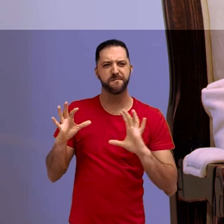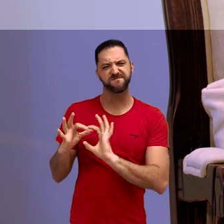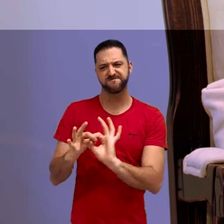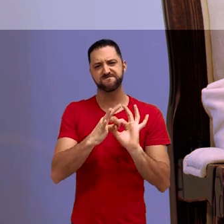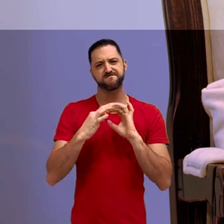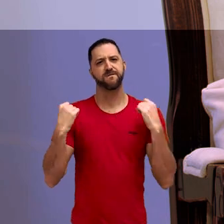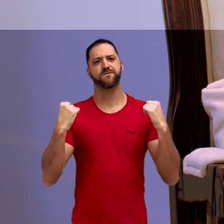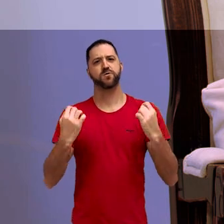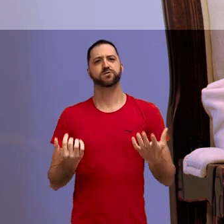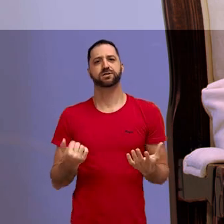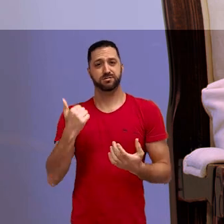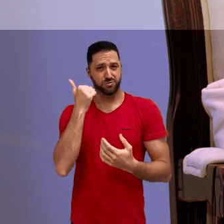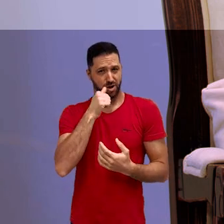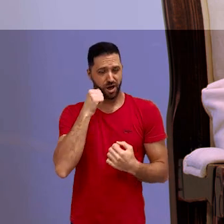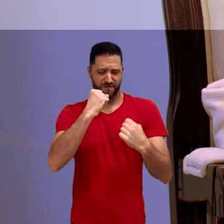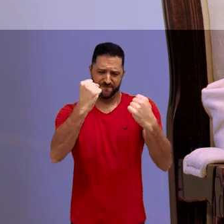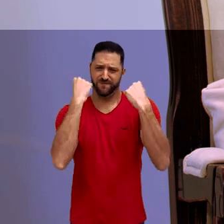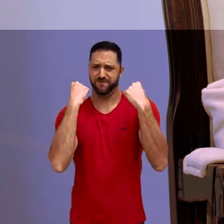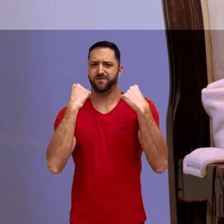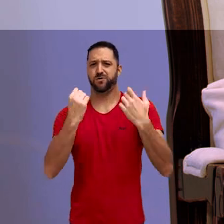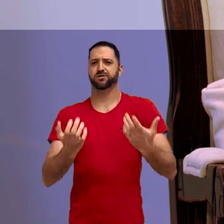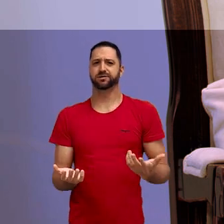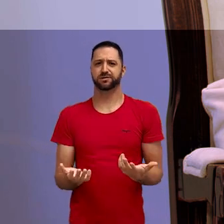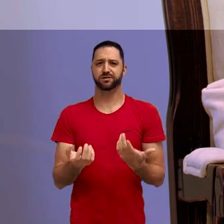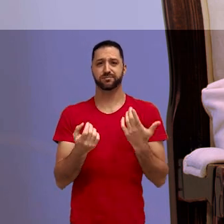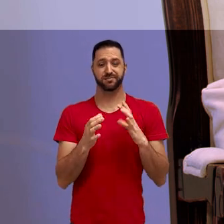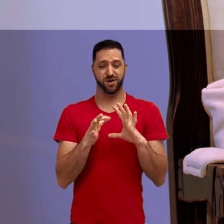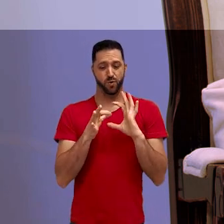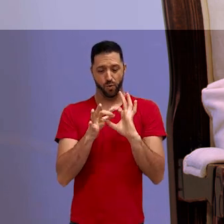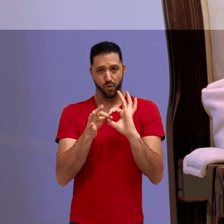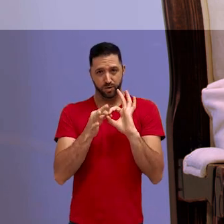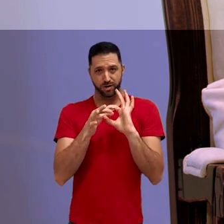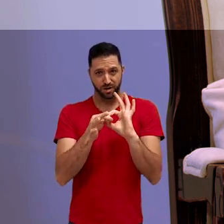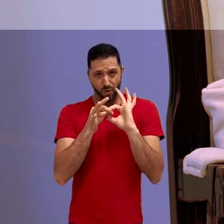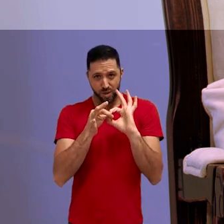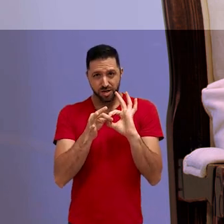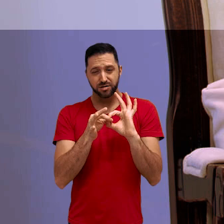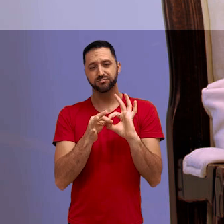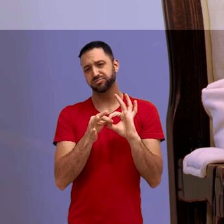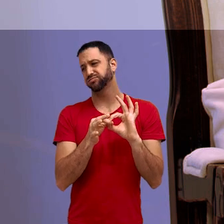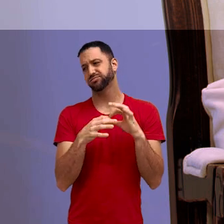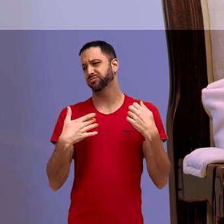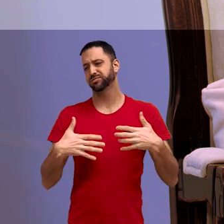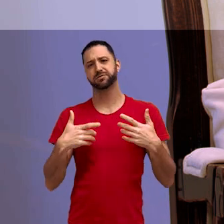olha, nós temos uma força. E quando nós nos unimos, e nós queremos só que você